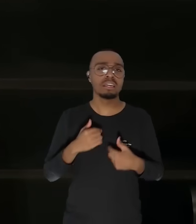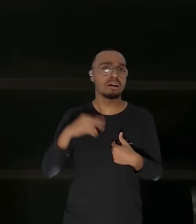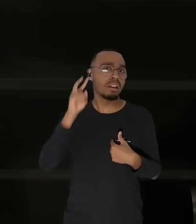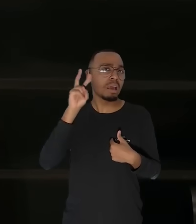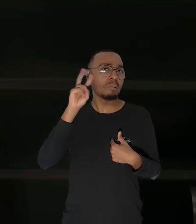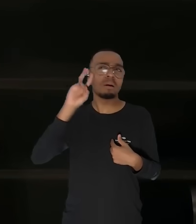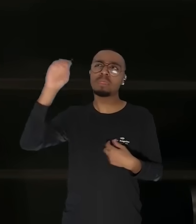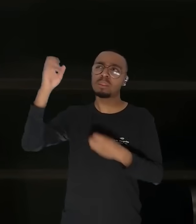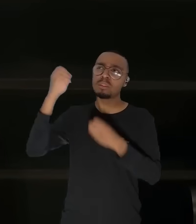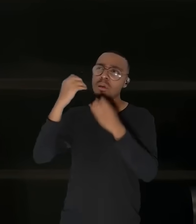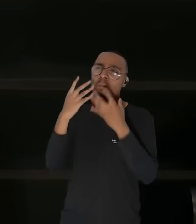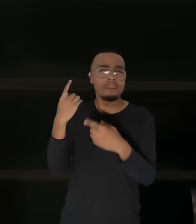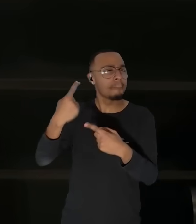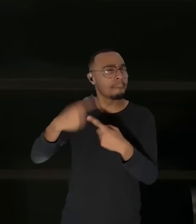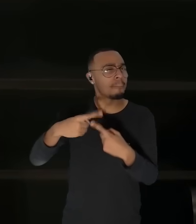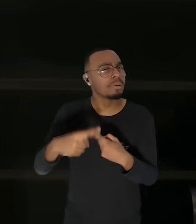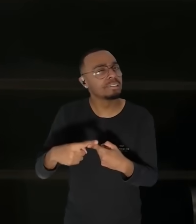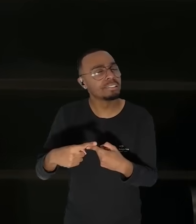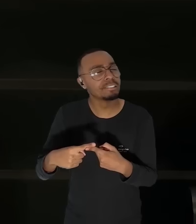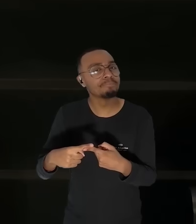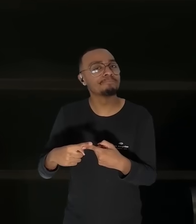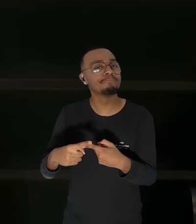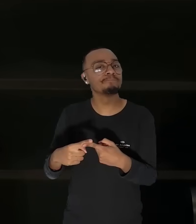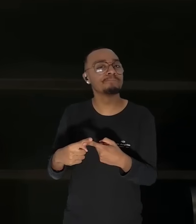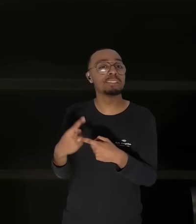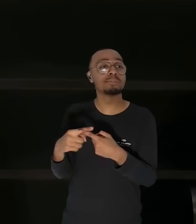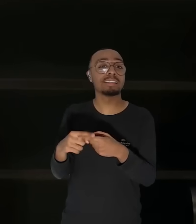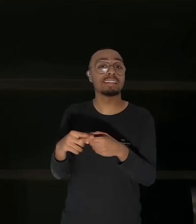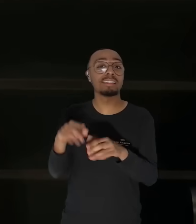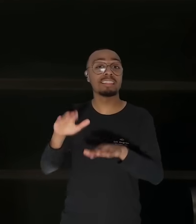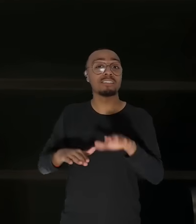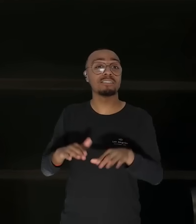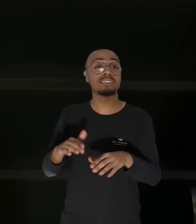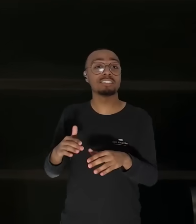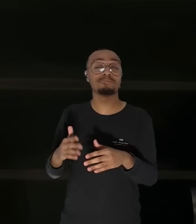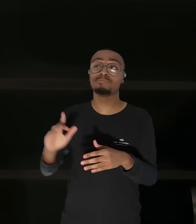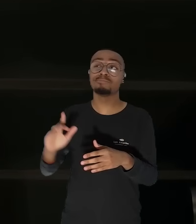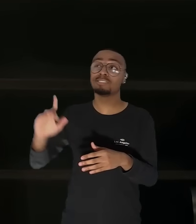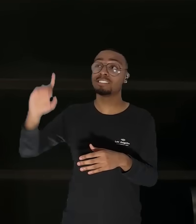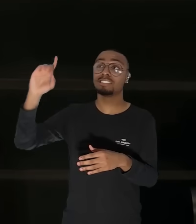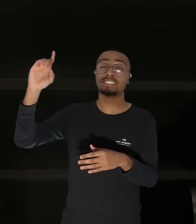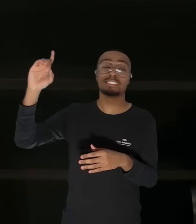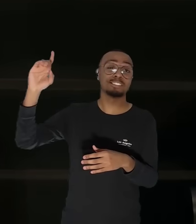bom? Porque nem sempre a bondade dele será vista.